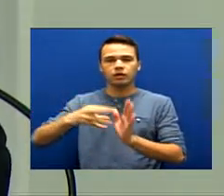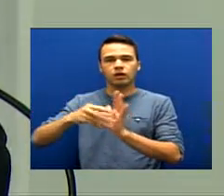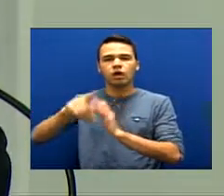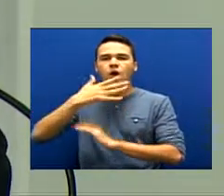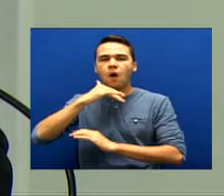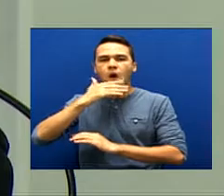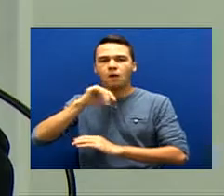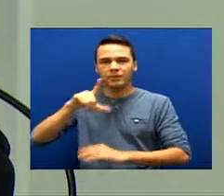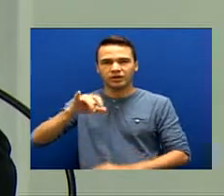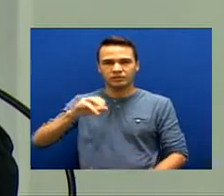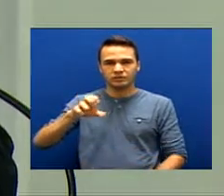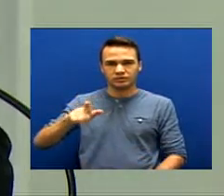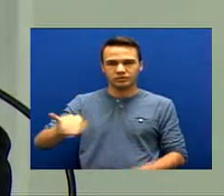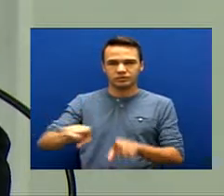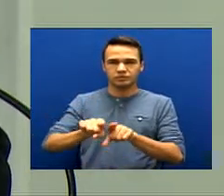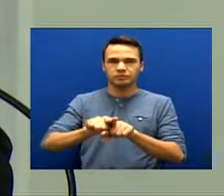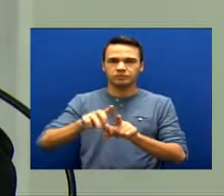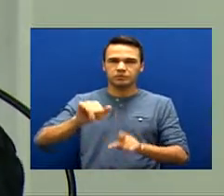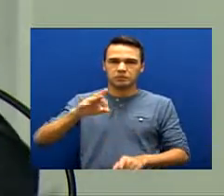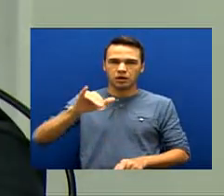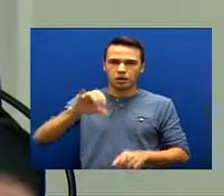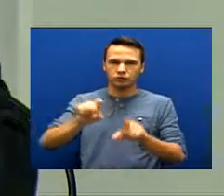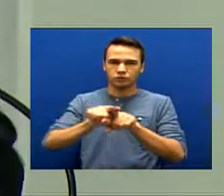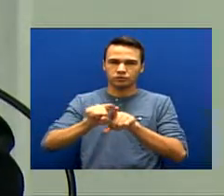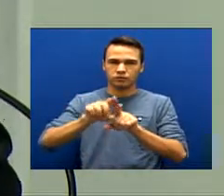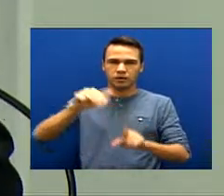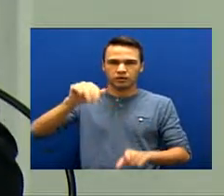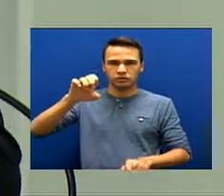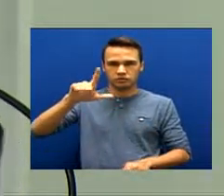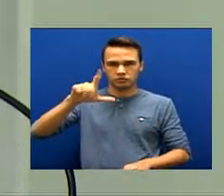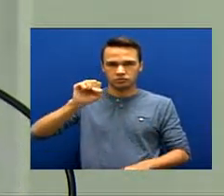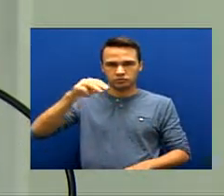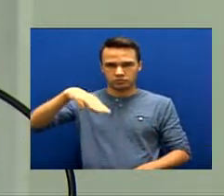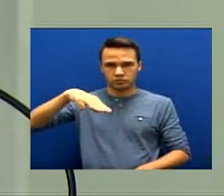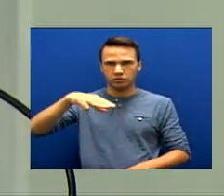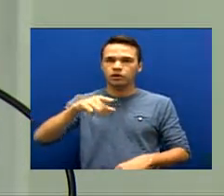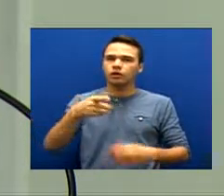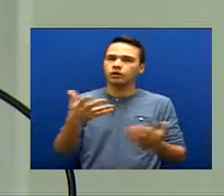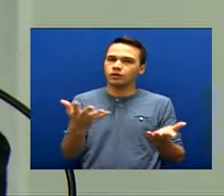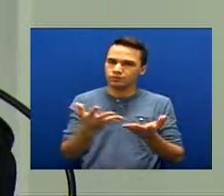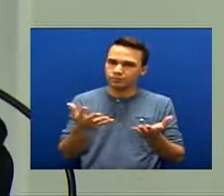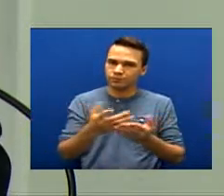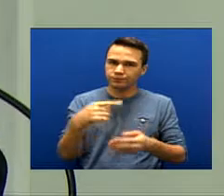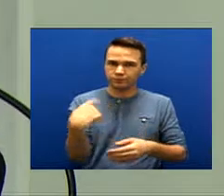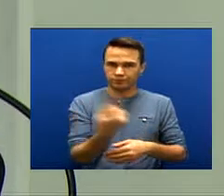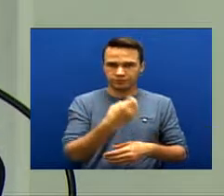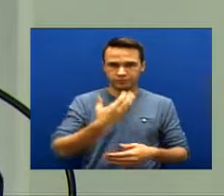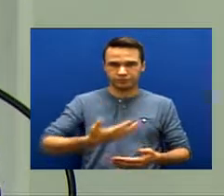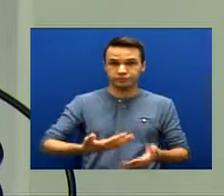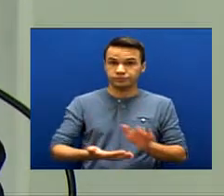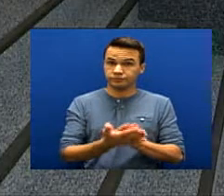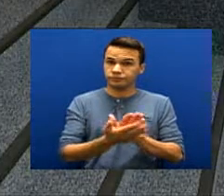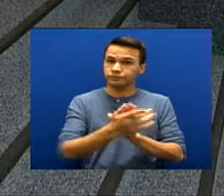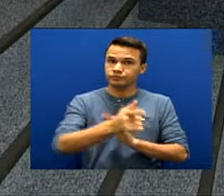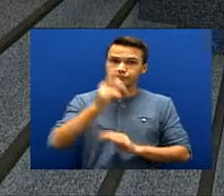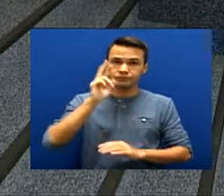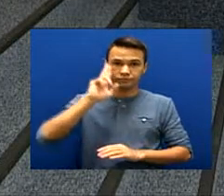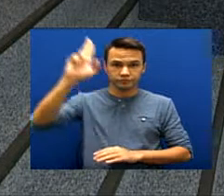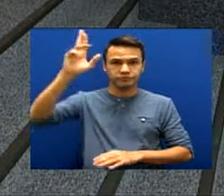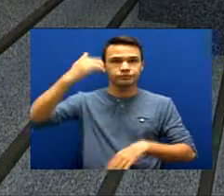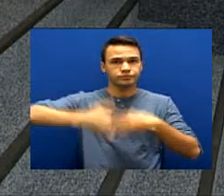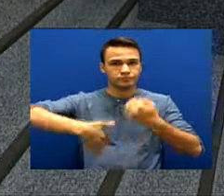Gostaríamos de registrar a presença das irmãs Beneditinas Anísia Aparecida e Miriam, do maestro da banda da Assembleia de Deus da Vila Aros,